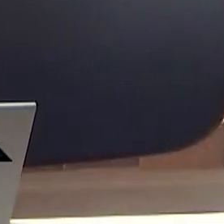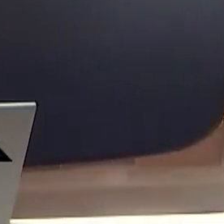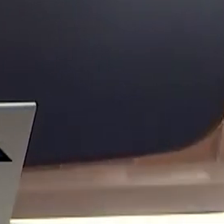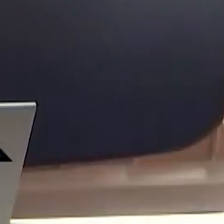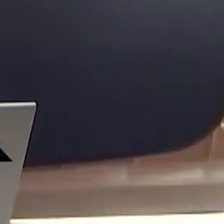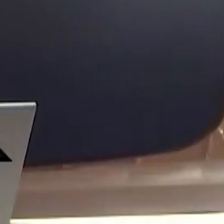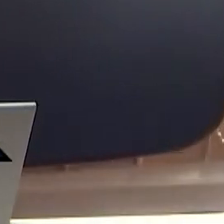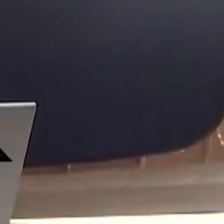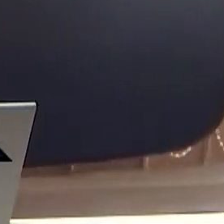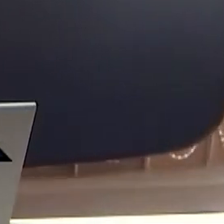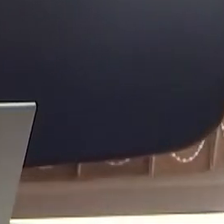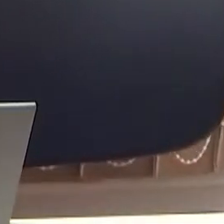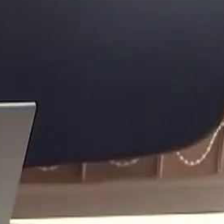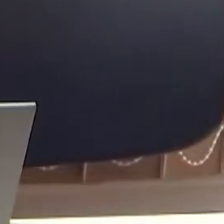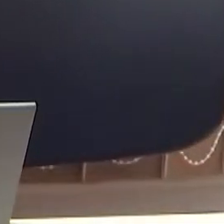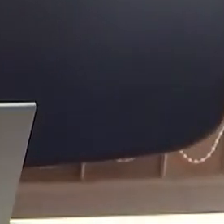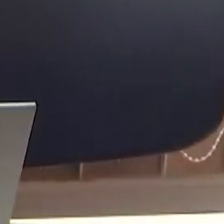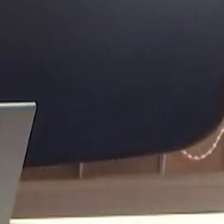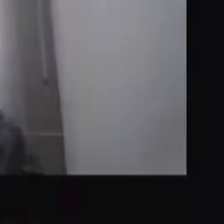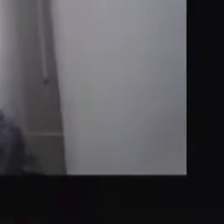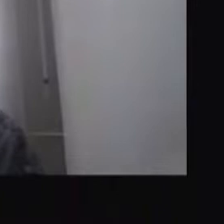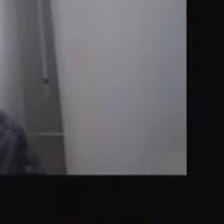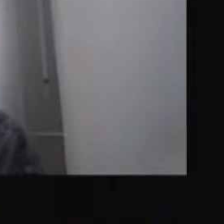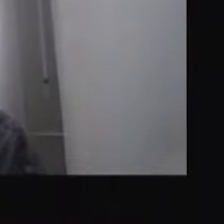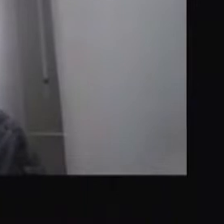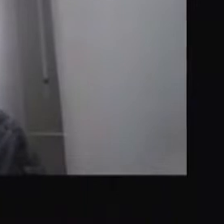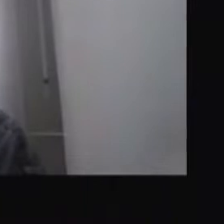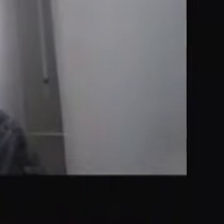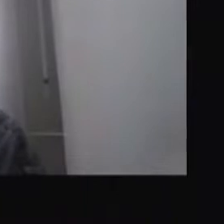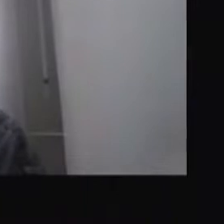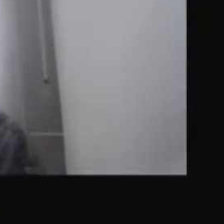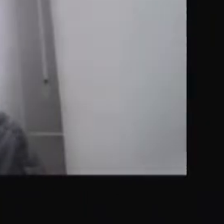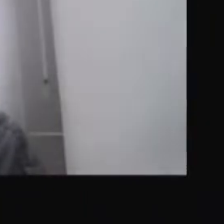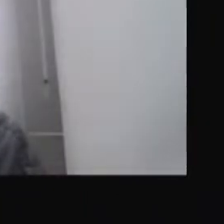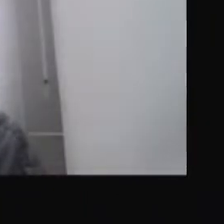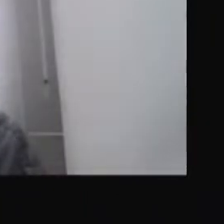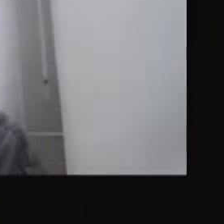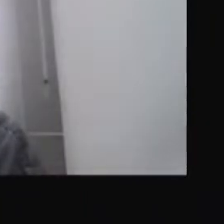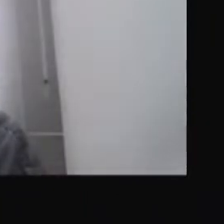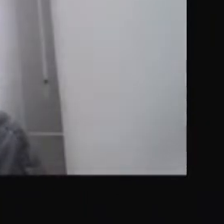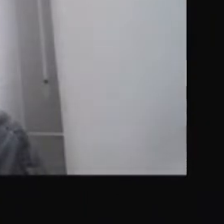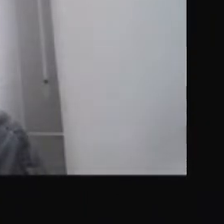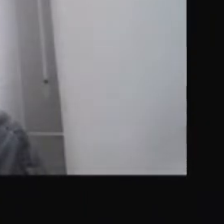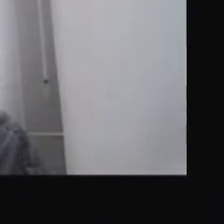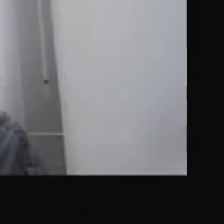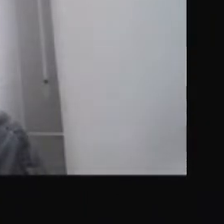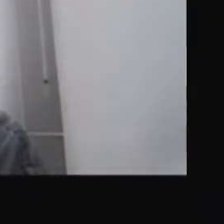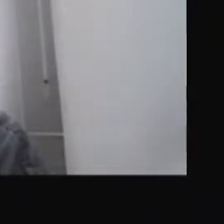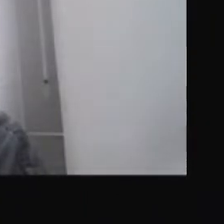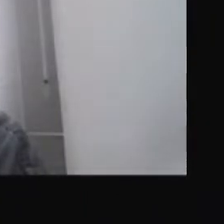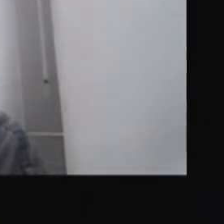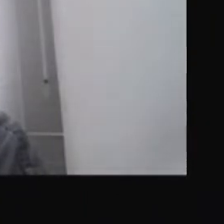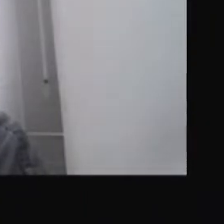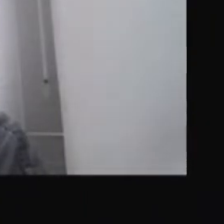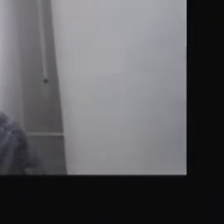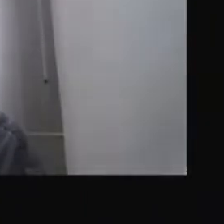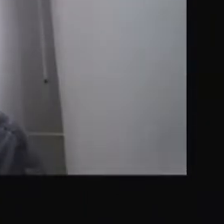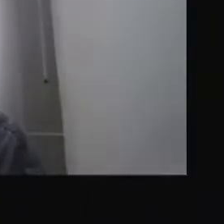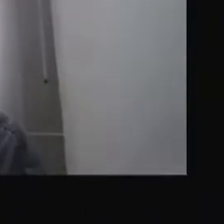já agradeço a presença e participação, também o secretário municipal de Serviços Públicos, Ernesto